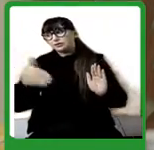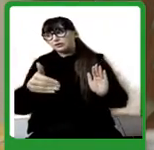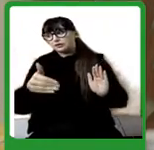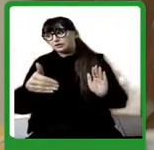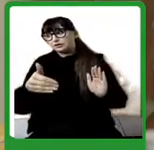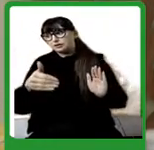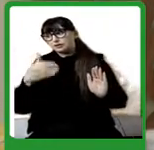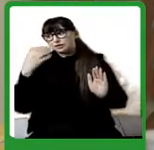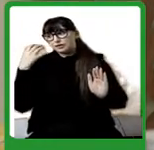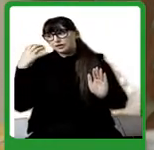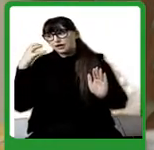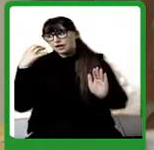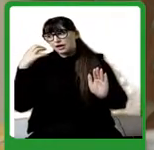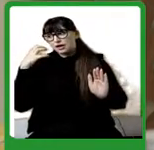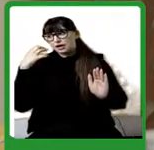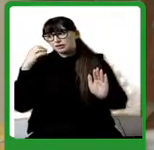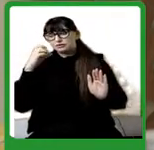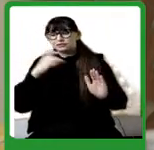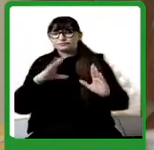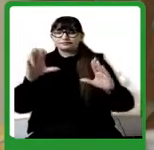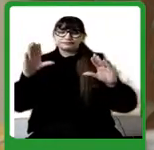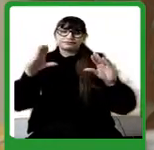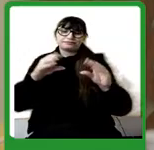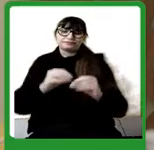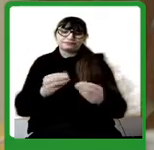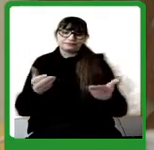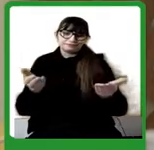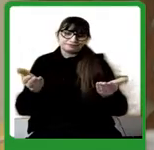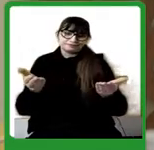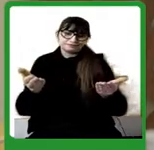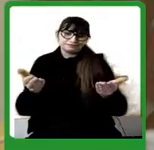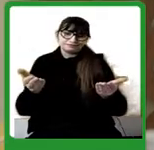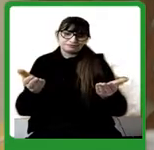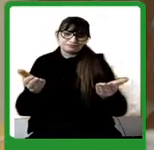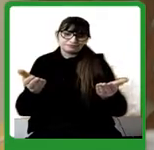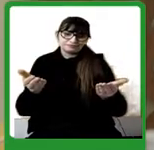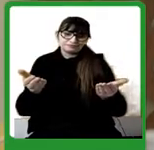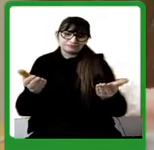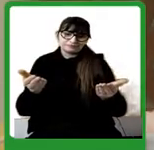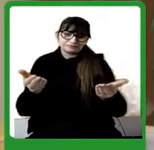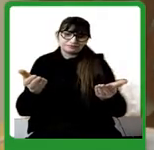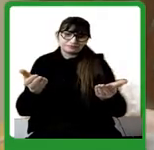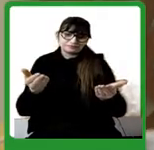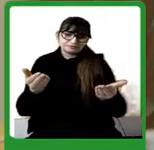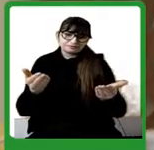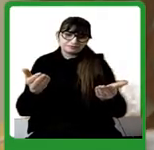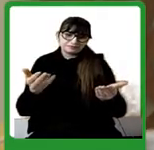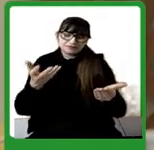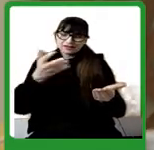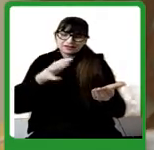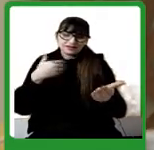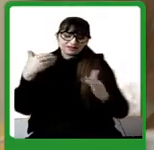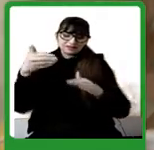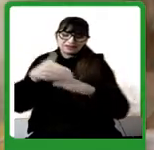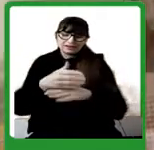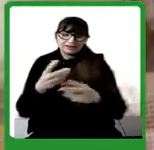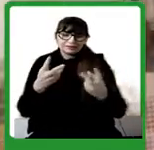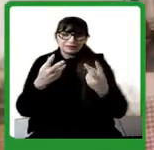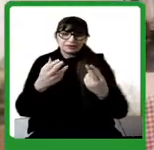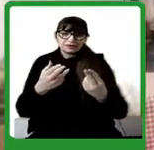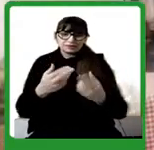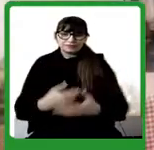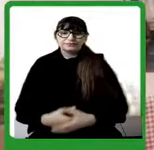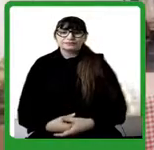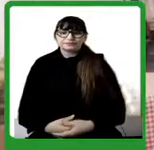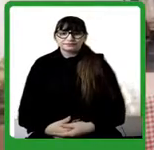ligado. É só pra gastar luz, gente. O ladrão vai lá e dá volume no rádio. Ele não vai deixar de entrar na tua casa.